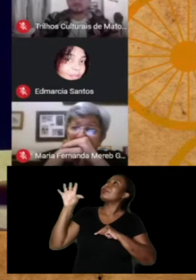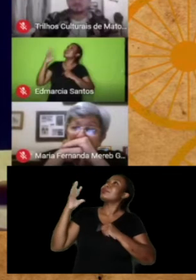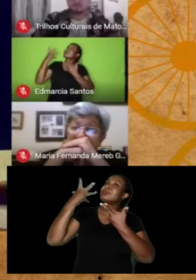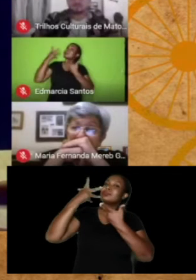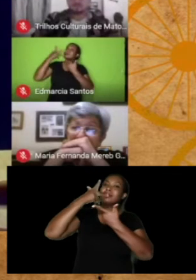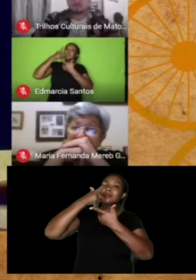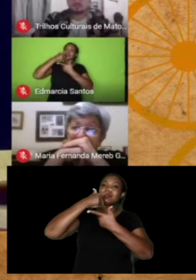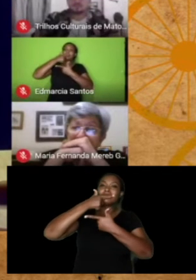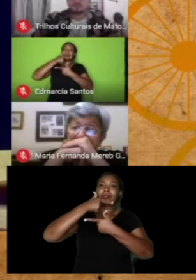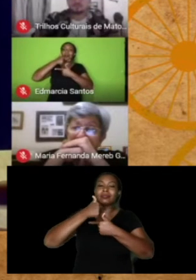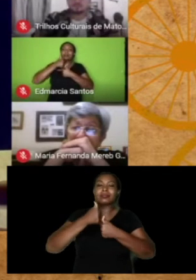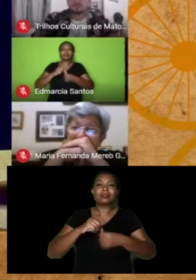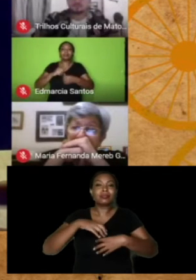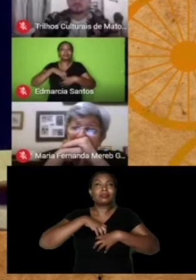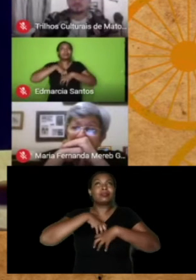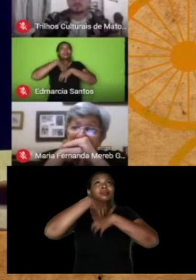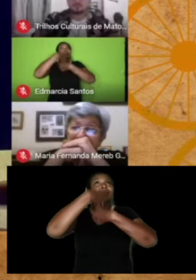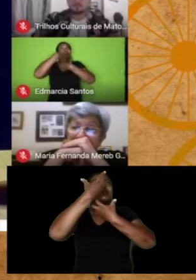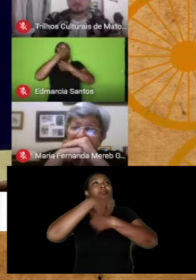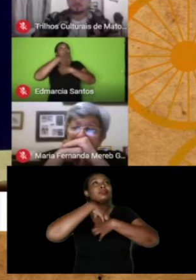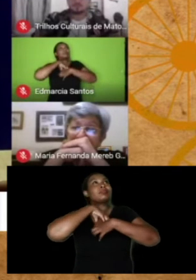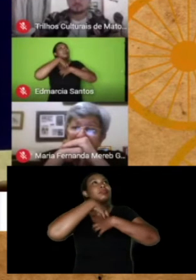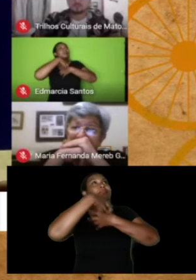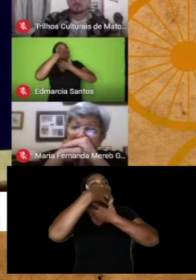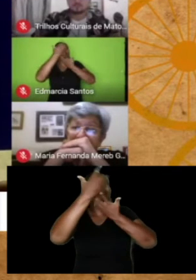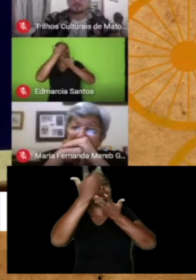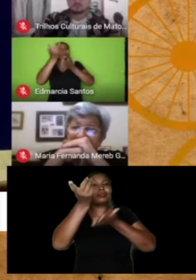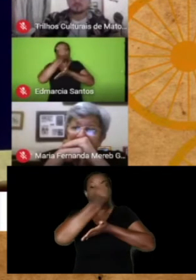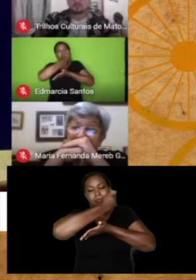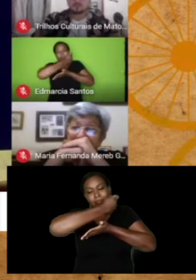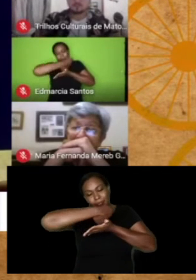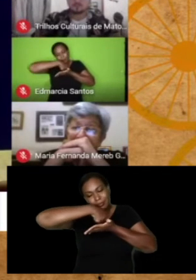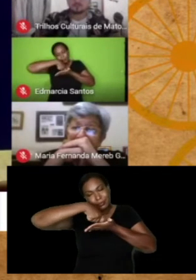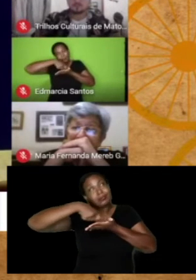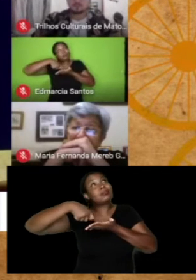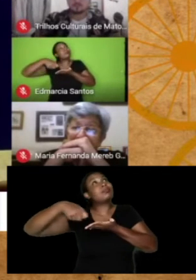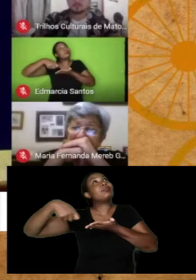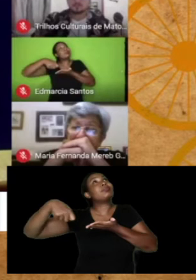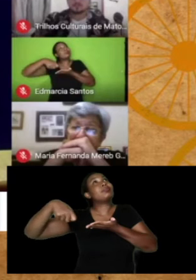correram nessas mal traçadas linhas,